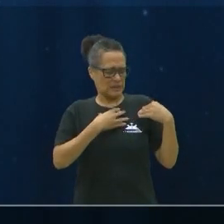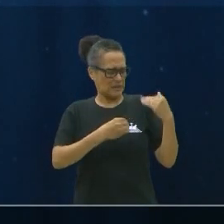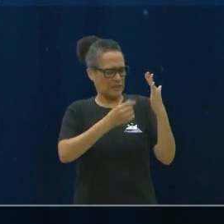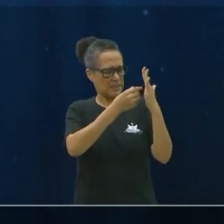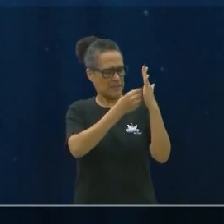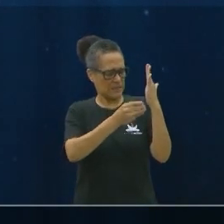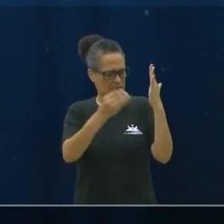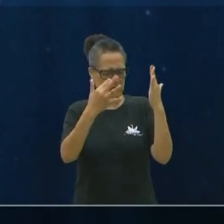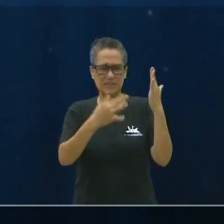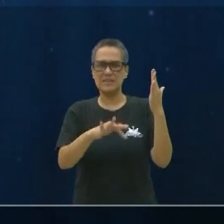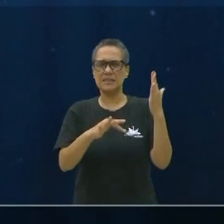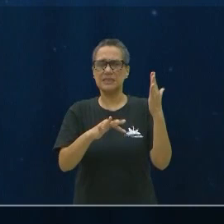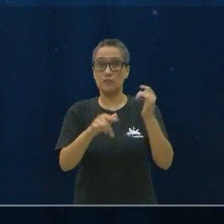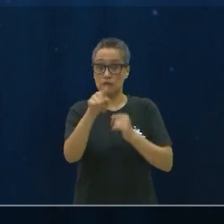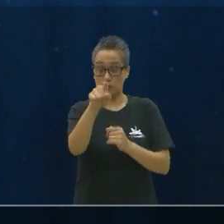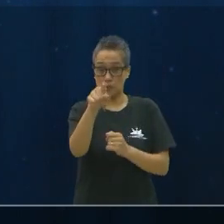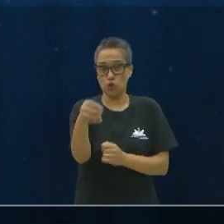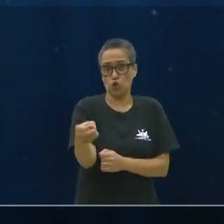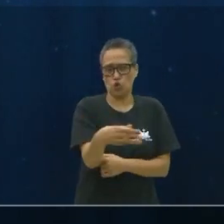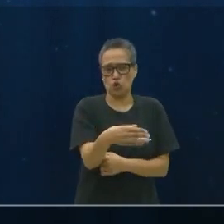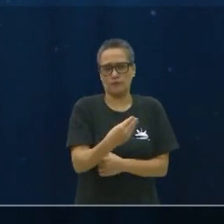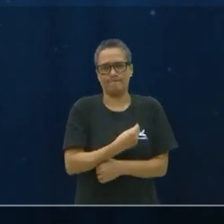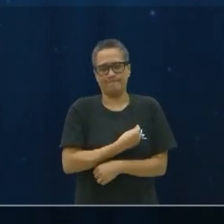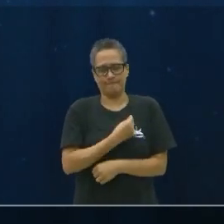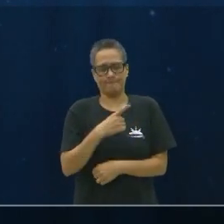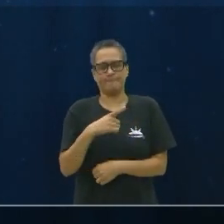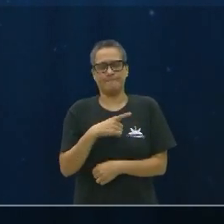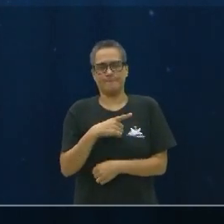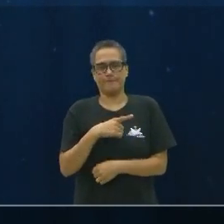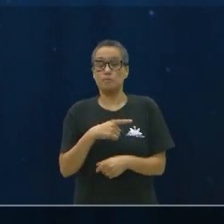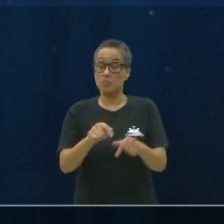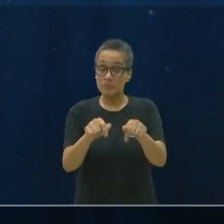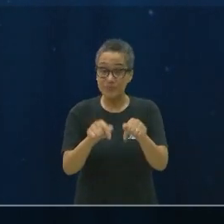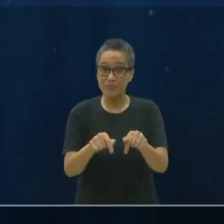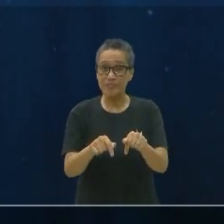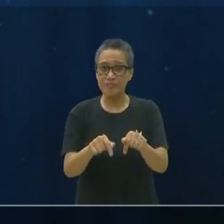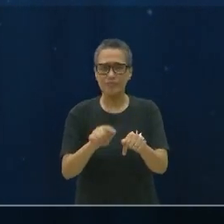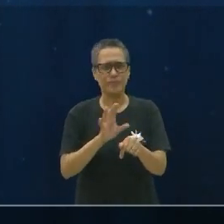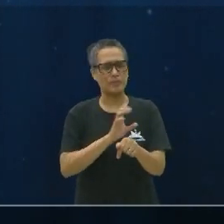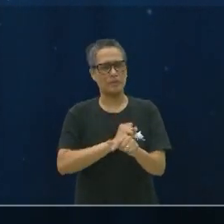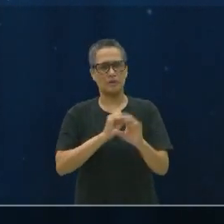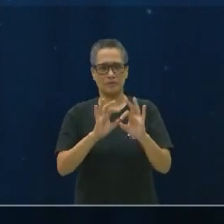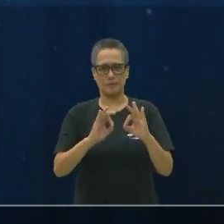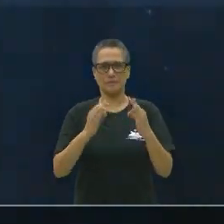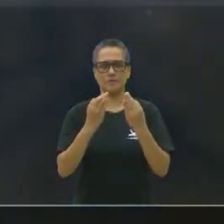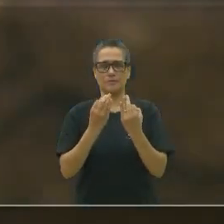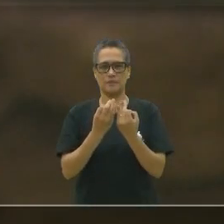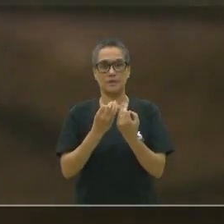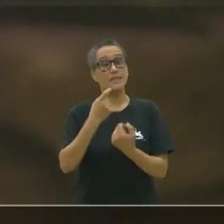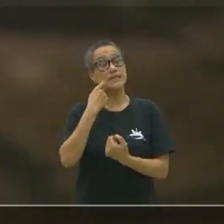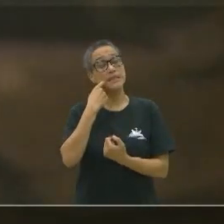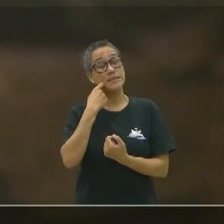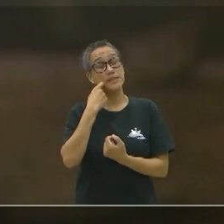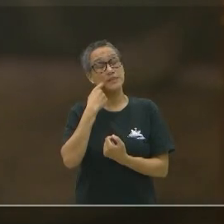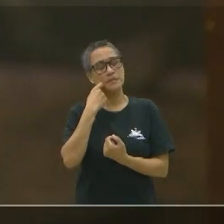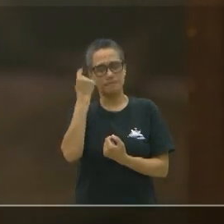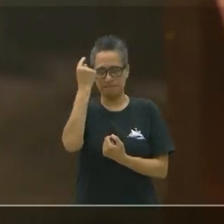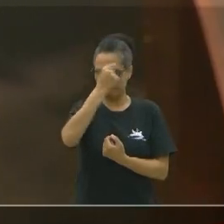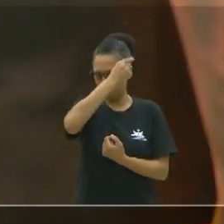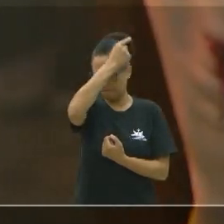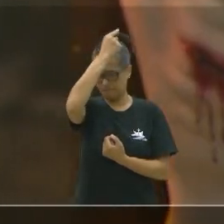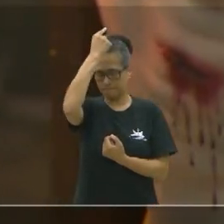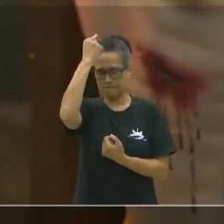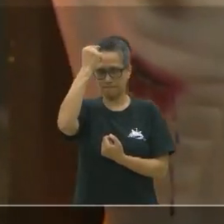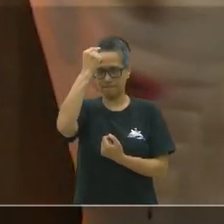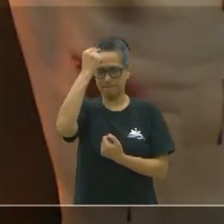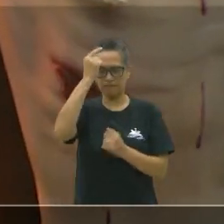nova vida. Foi exatamente aqui, família amada, na Sexta-feira Santa, que Ele